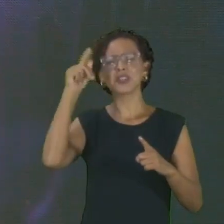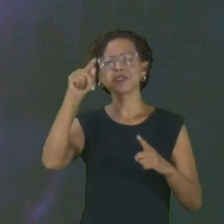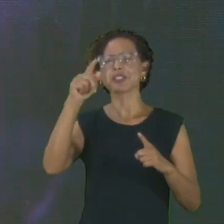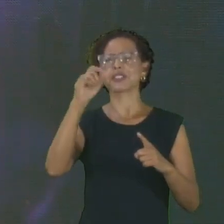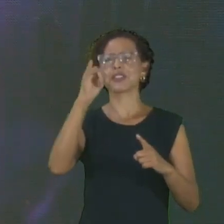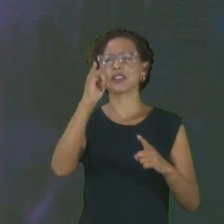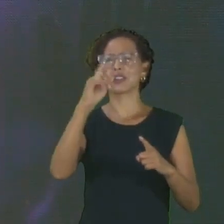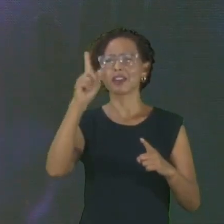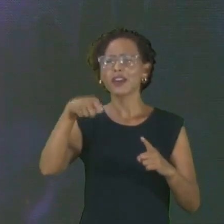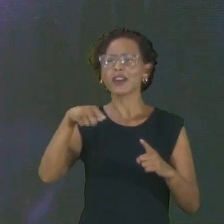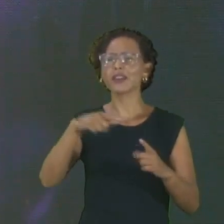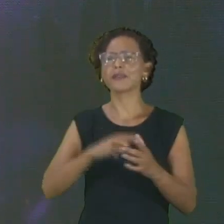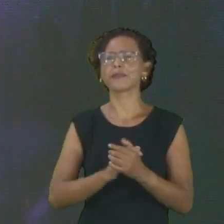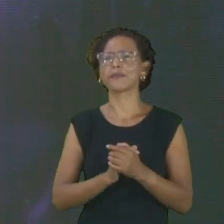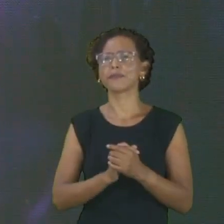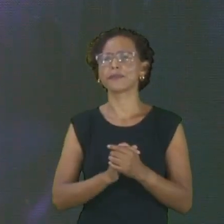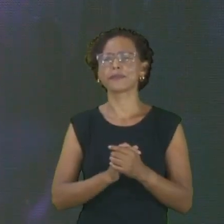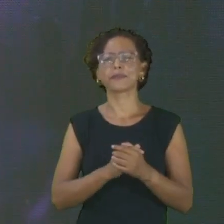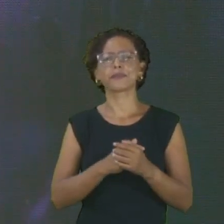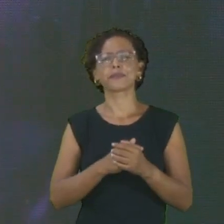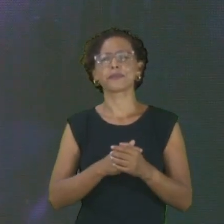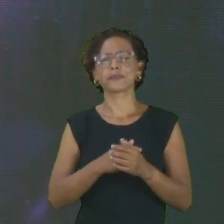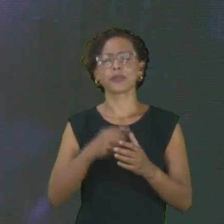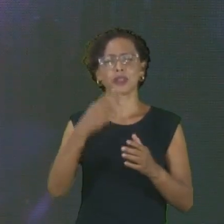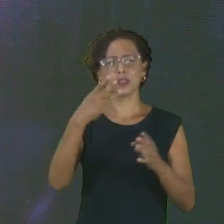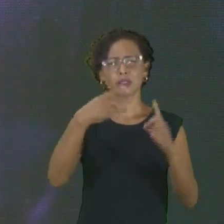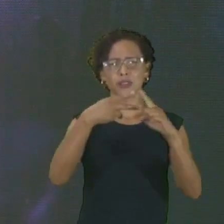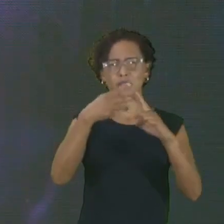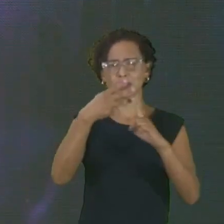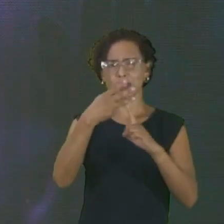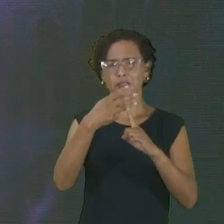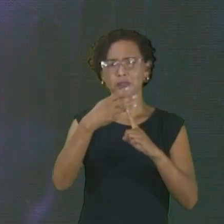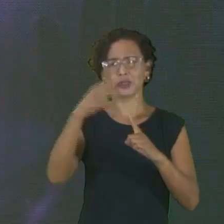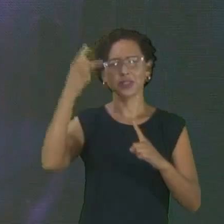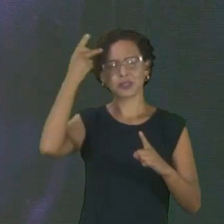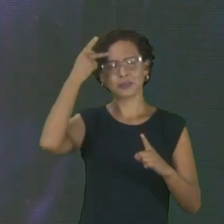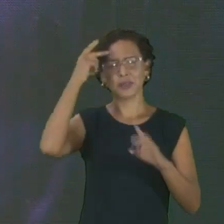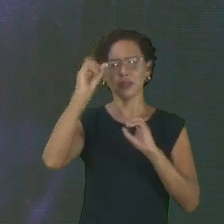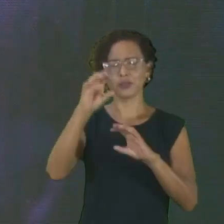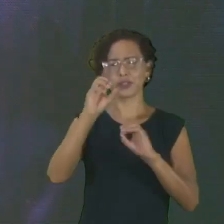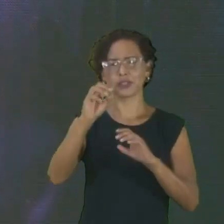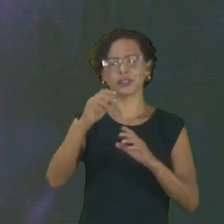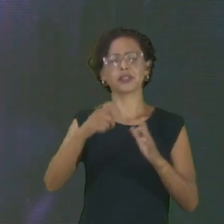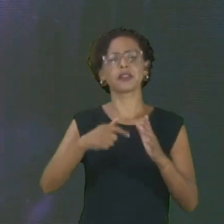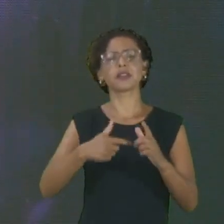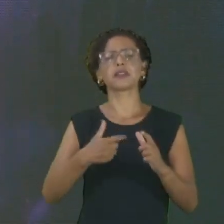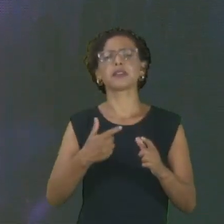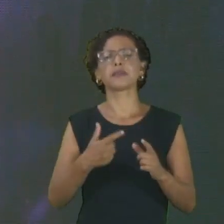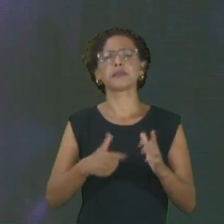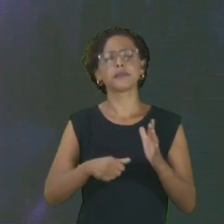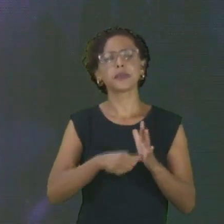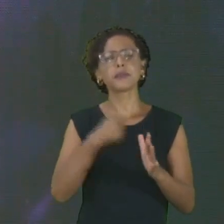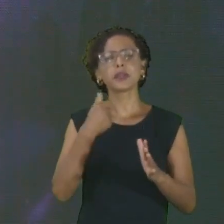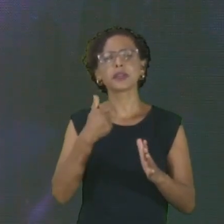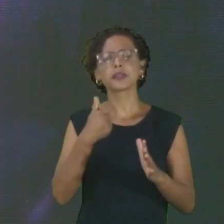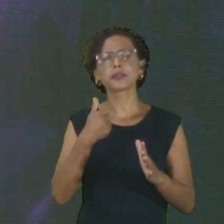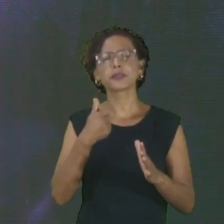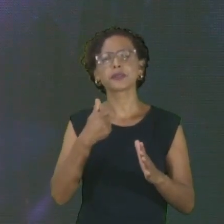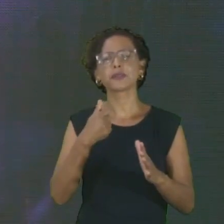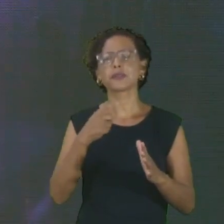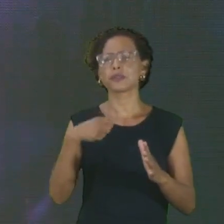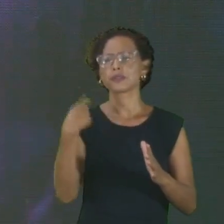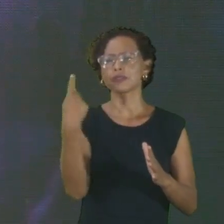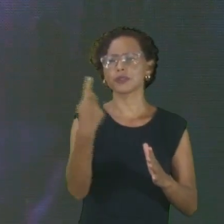3 coisas Paulo coloca aqui. Primeiro, somos concidadãos do céu. Cidadãos de uma